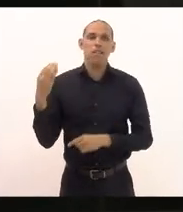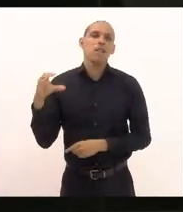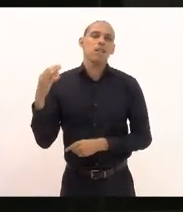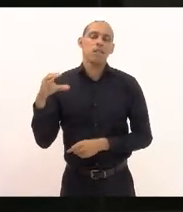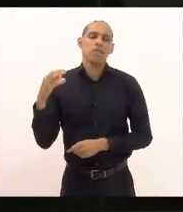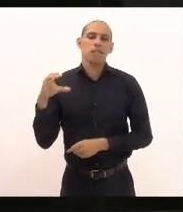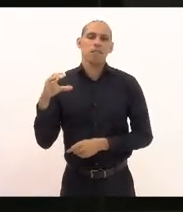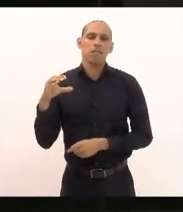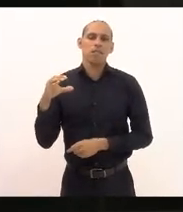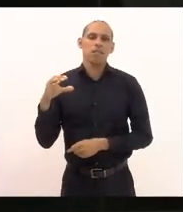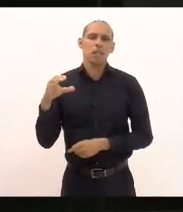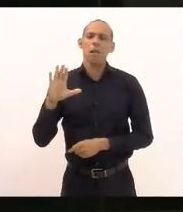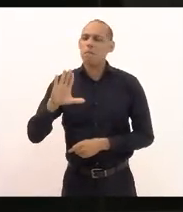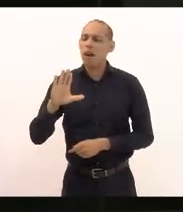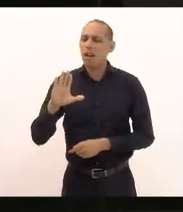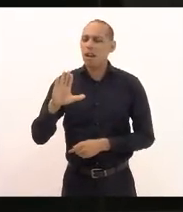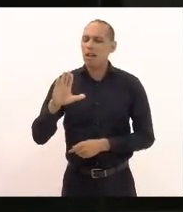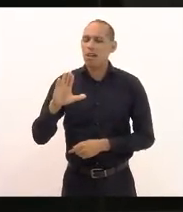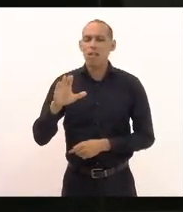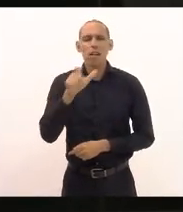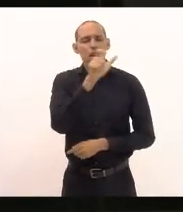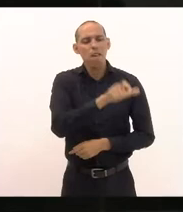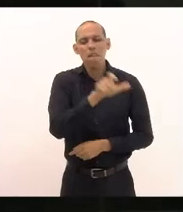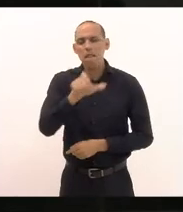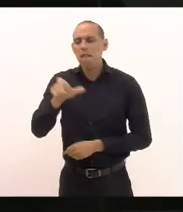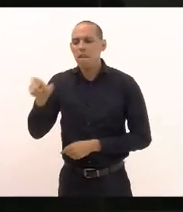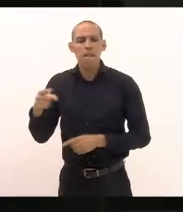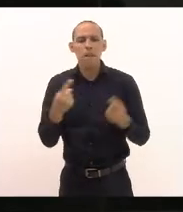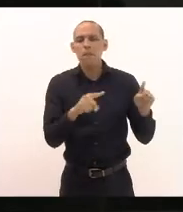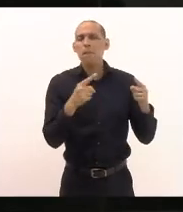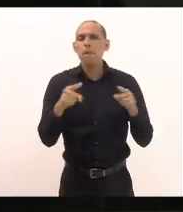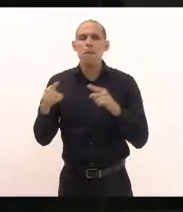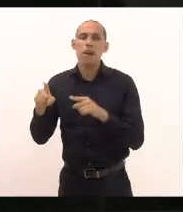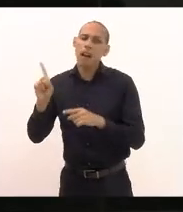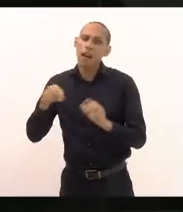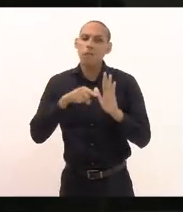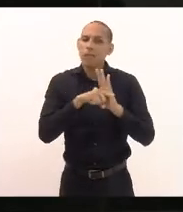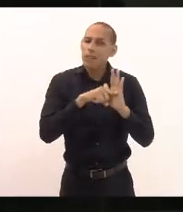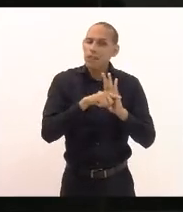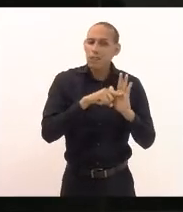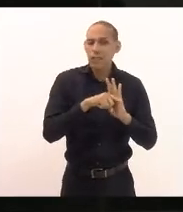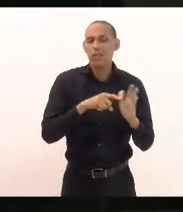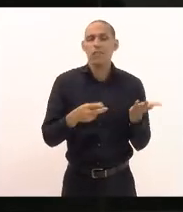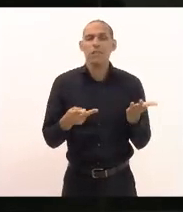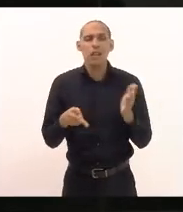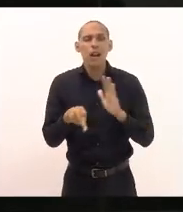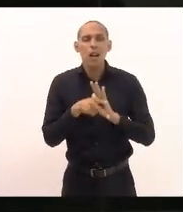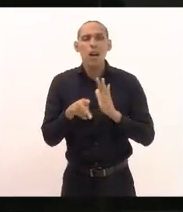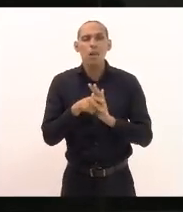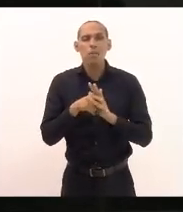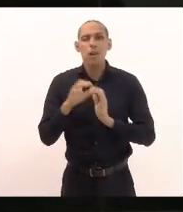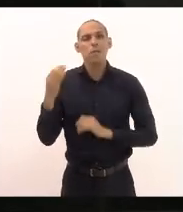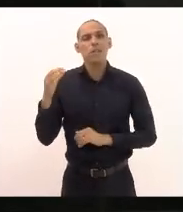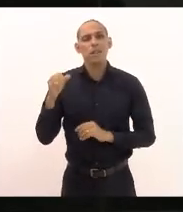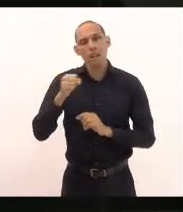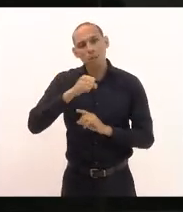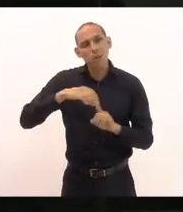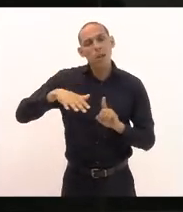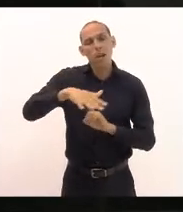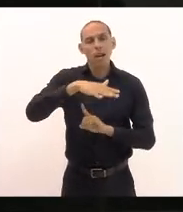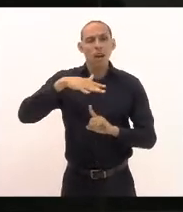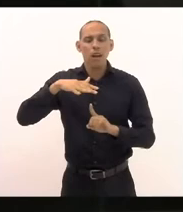Quem são esses alvos, né? São as pesquisas, as análises de campos das ciências sociais, mais exatamente